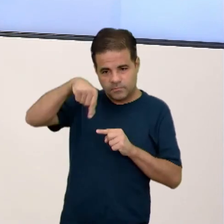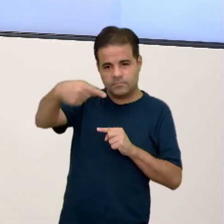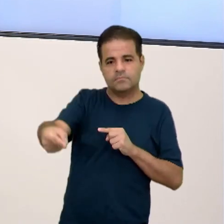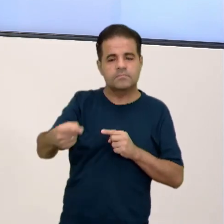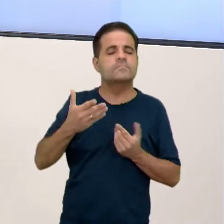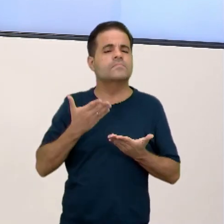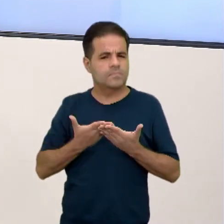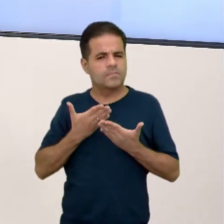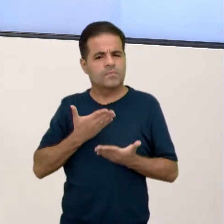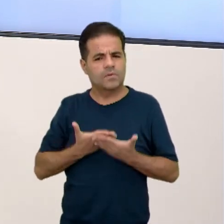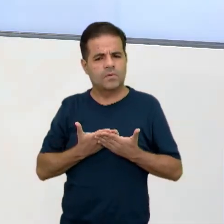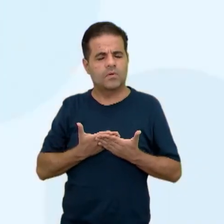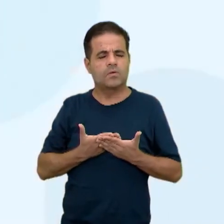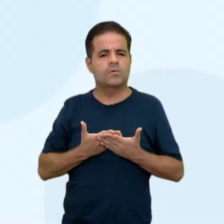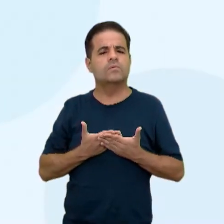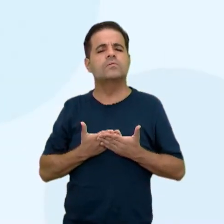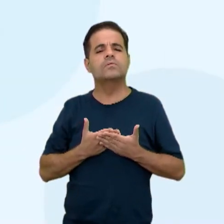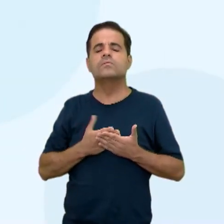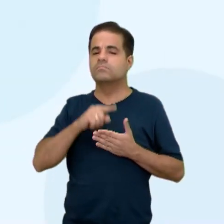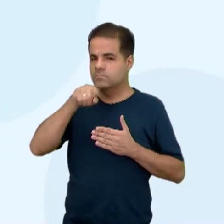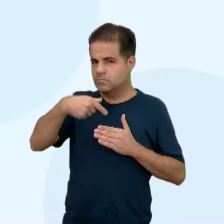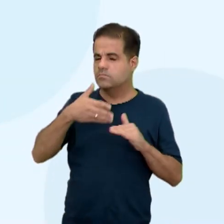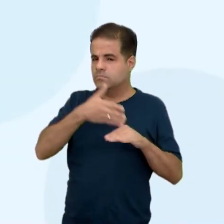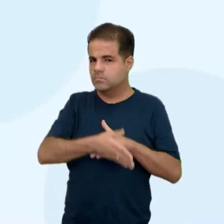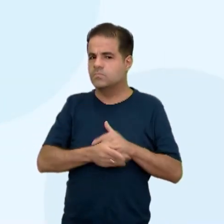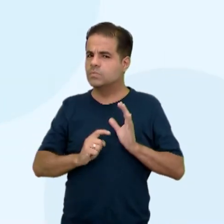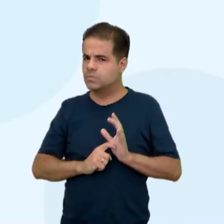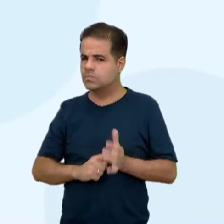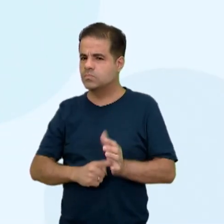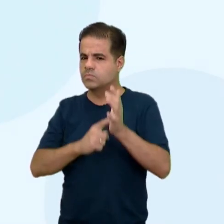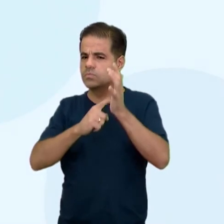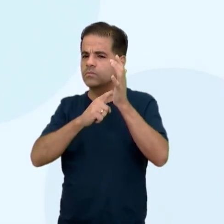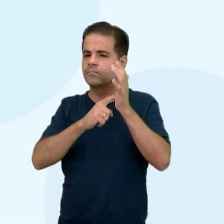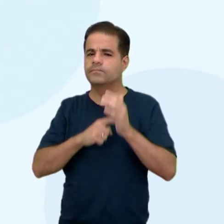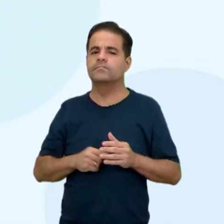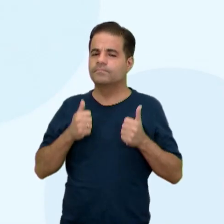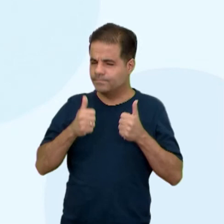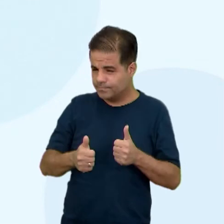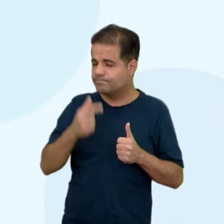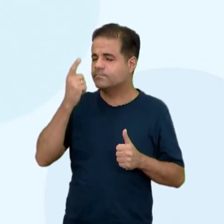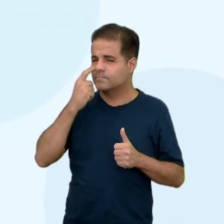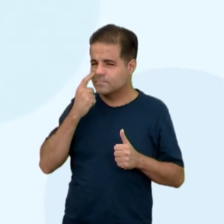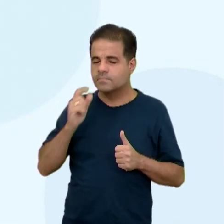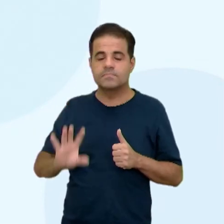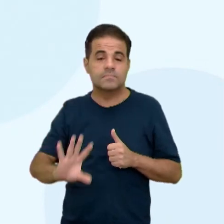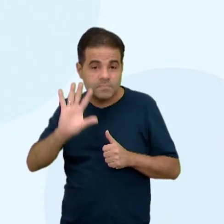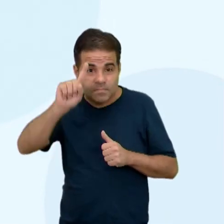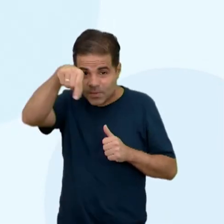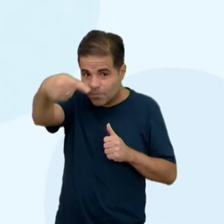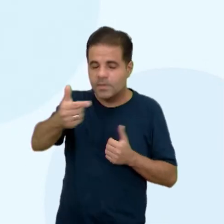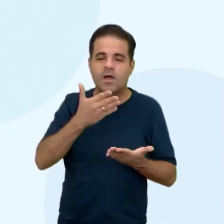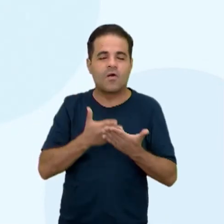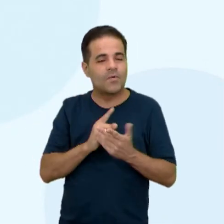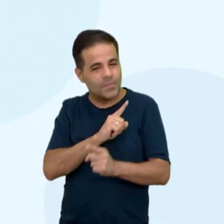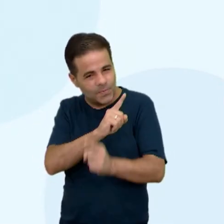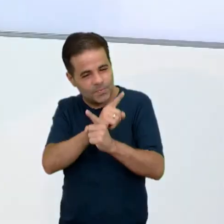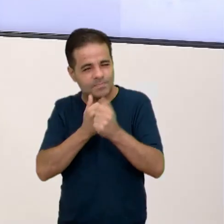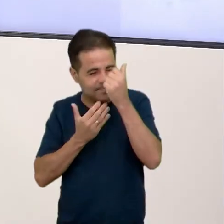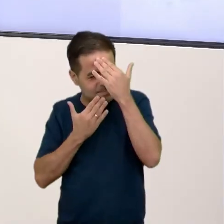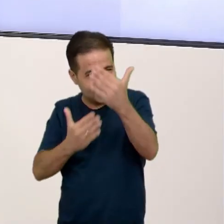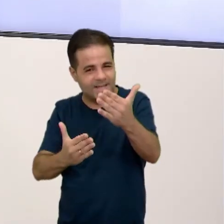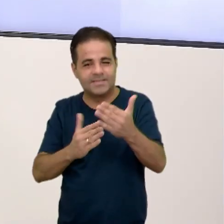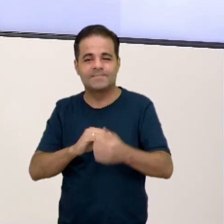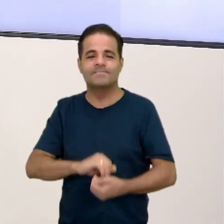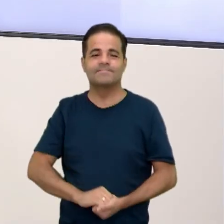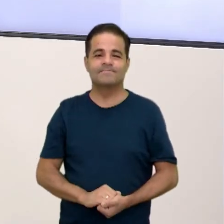vai falar um pouquinho, depois que passa pela turbina e vai ao gerador, o que acontece. Tá certo? Até a próxima aula, pessoal. Muito obrigada.